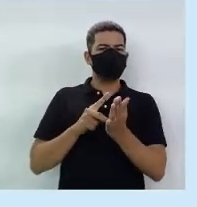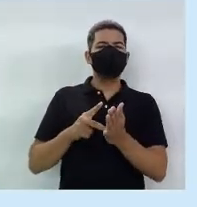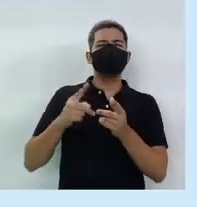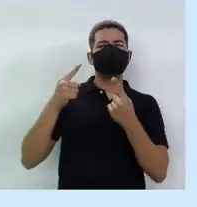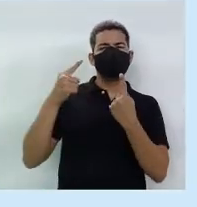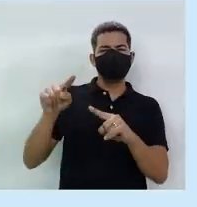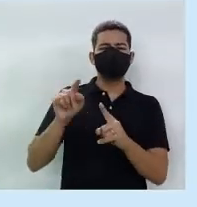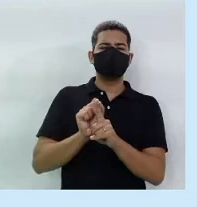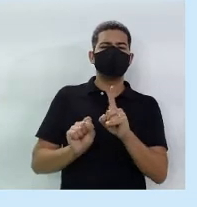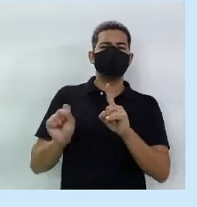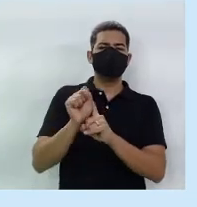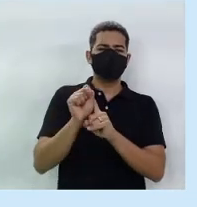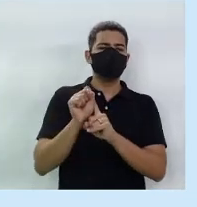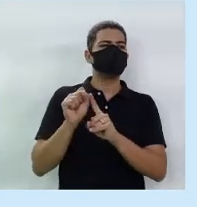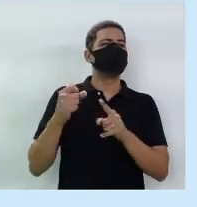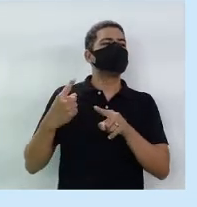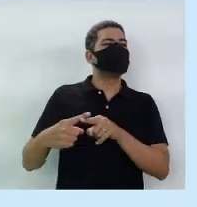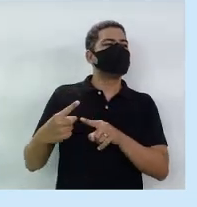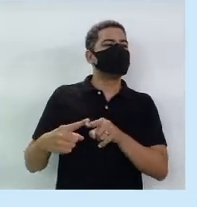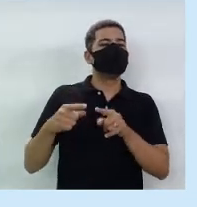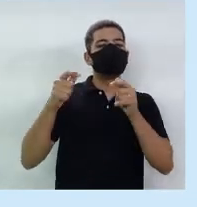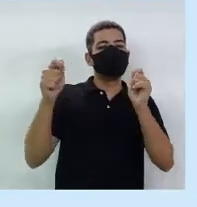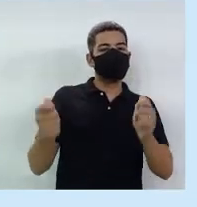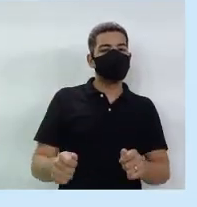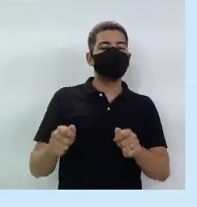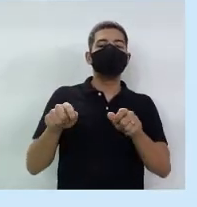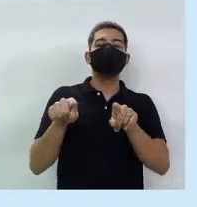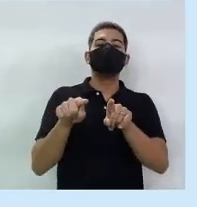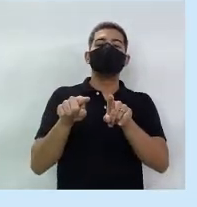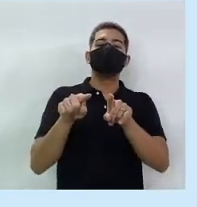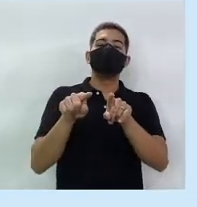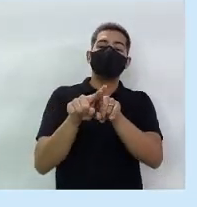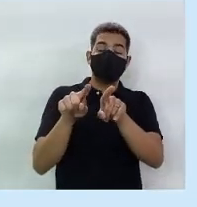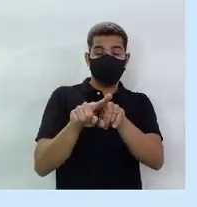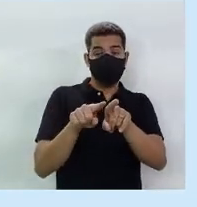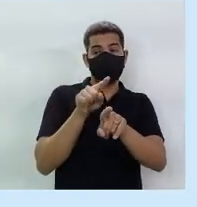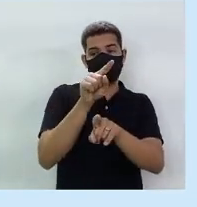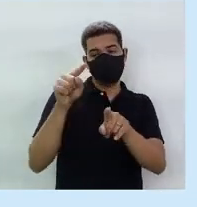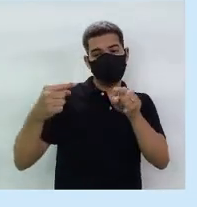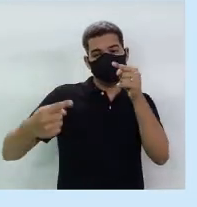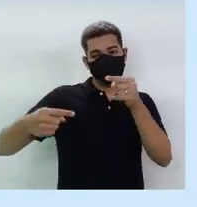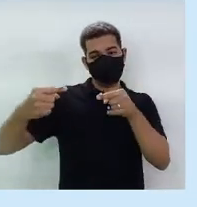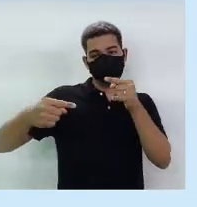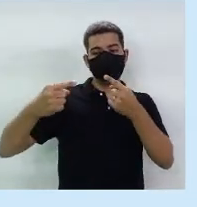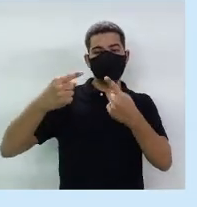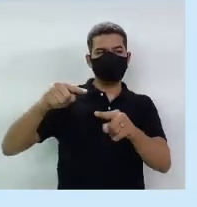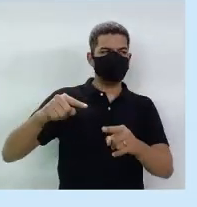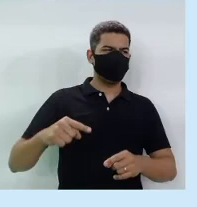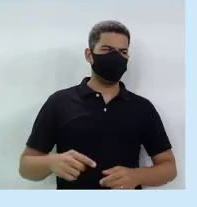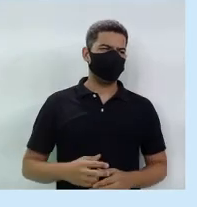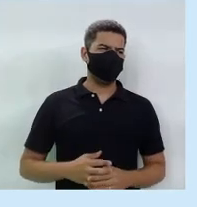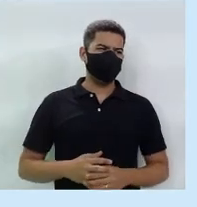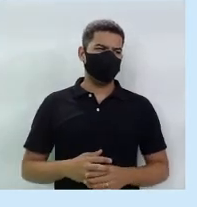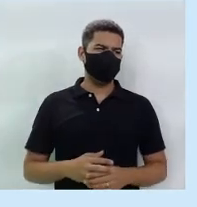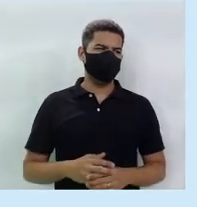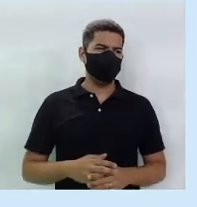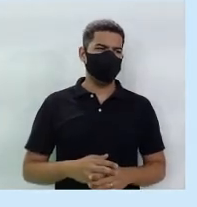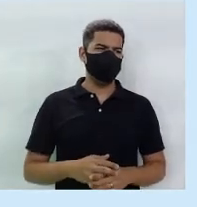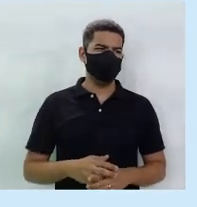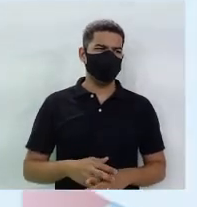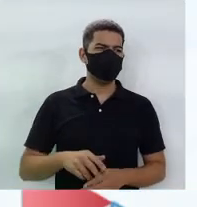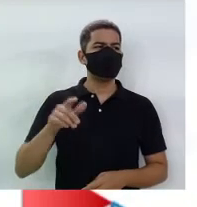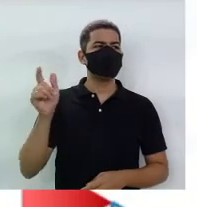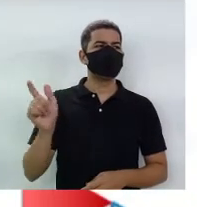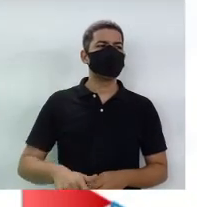crítica social, porque a arte também faz críticas, é importante salientar. Olhem aqui um outro